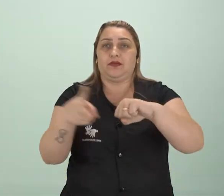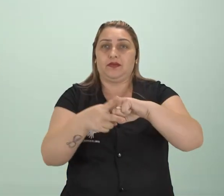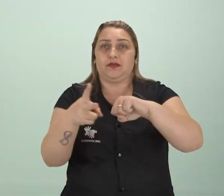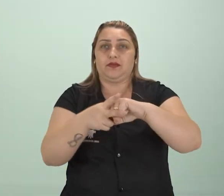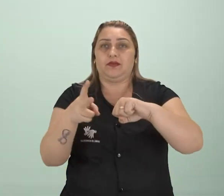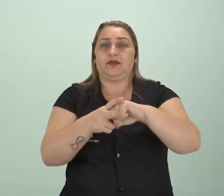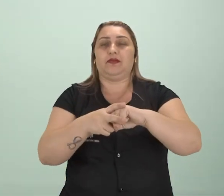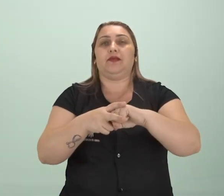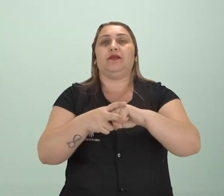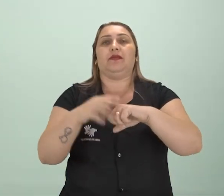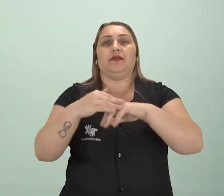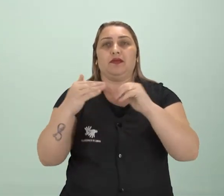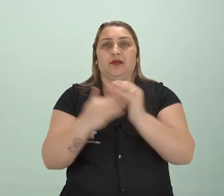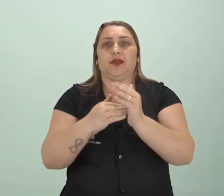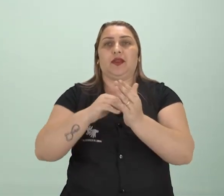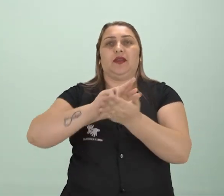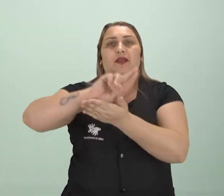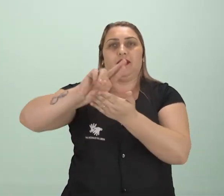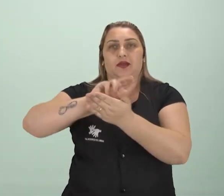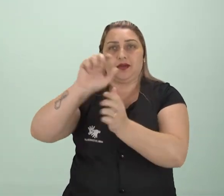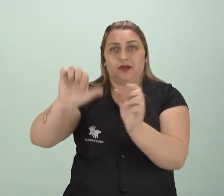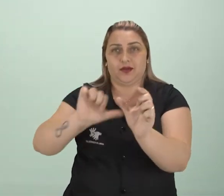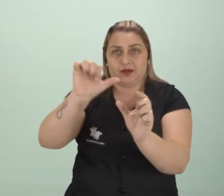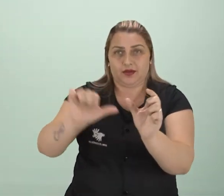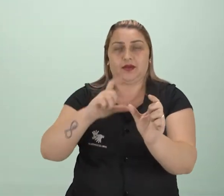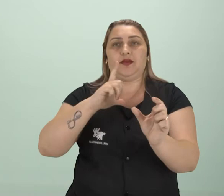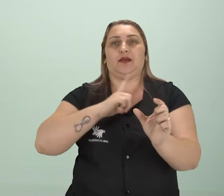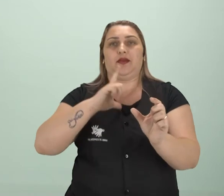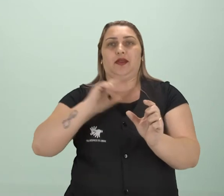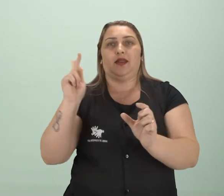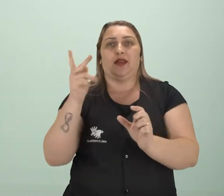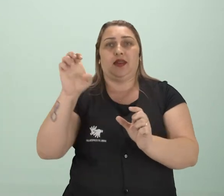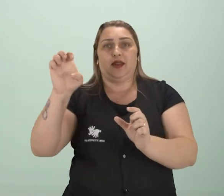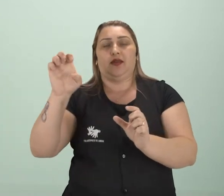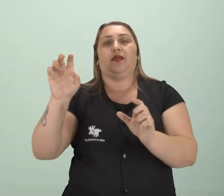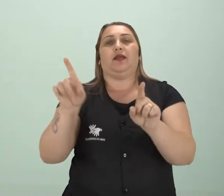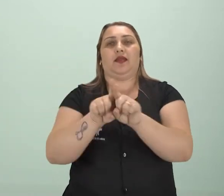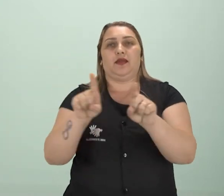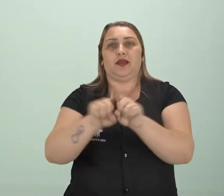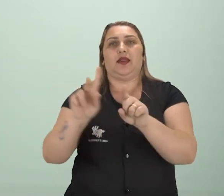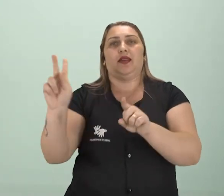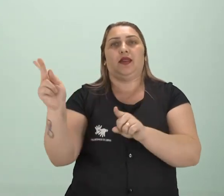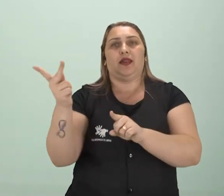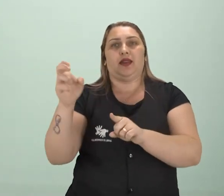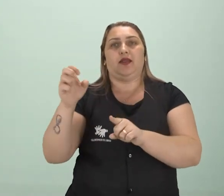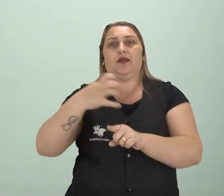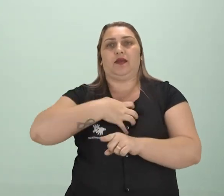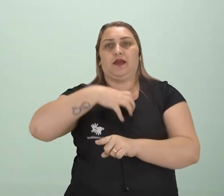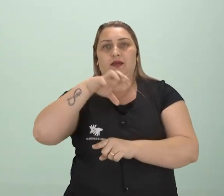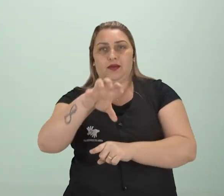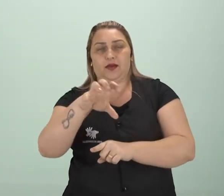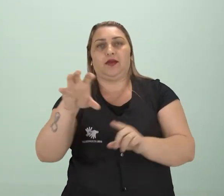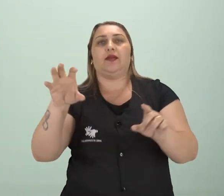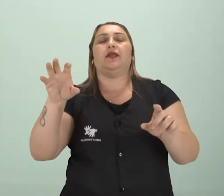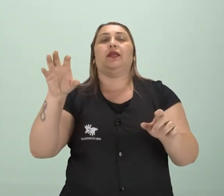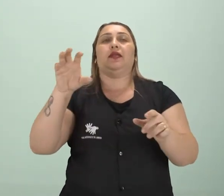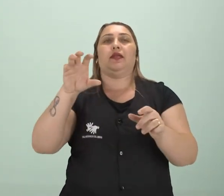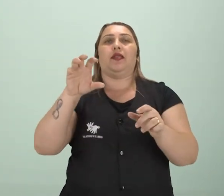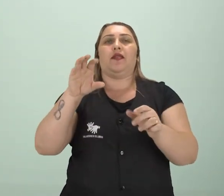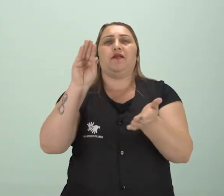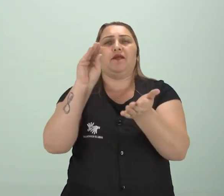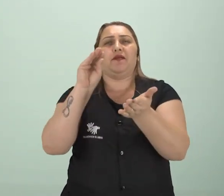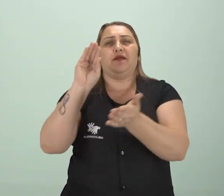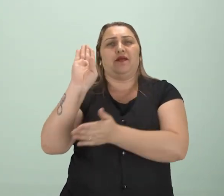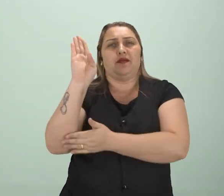todas essas variações que vimos aí de heterogenérico e heterossemânticos agregam para que a pessoa tenha a